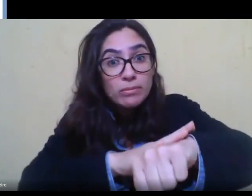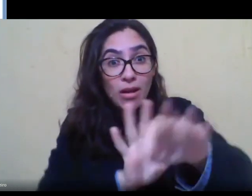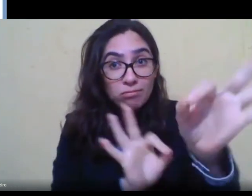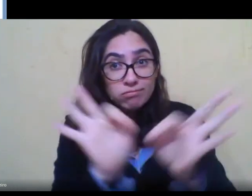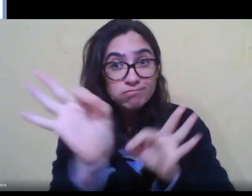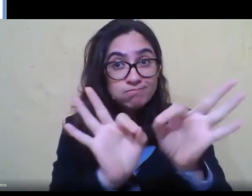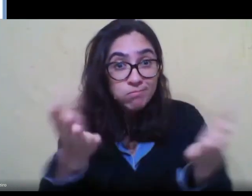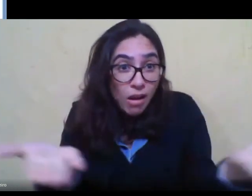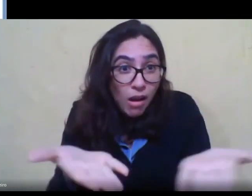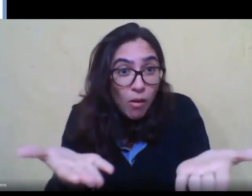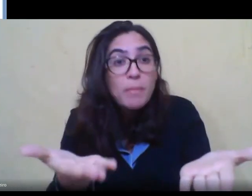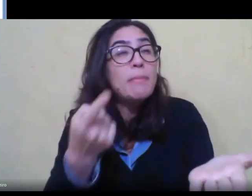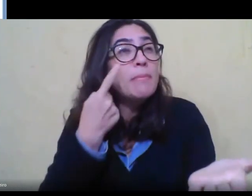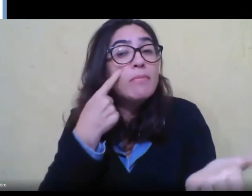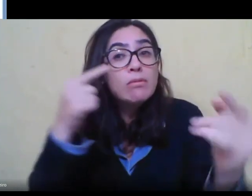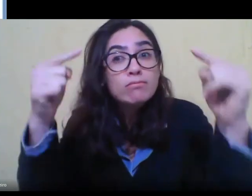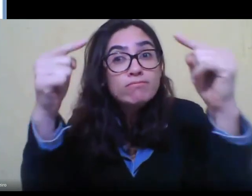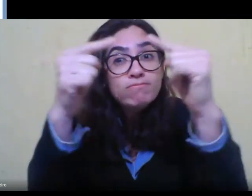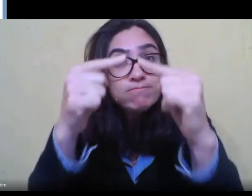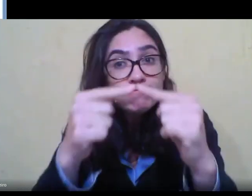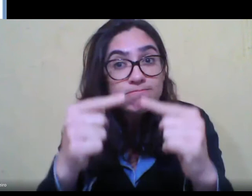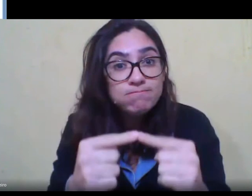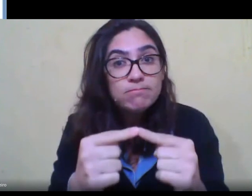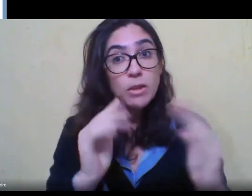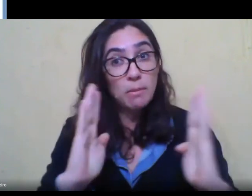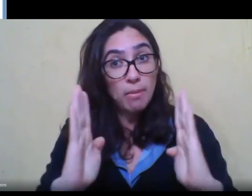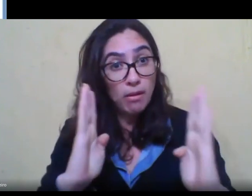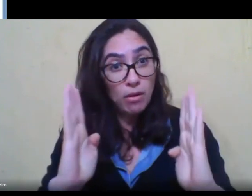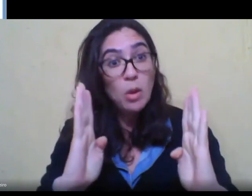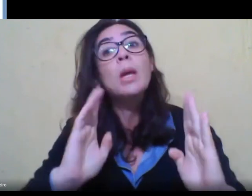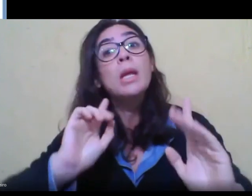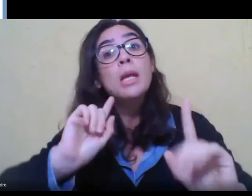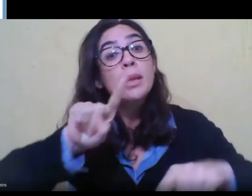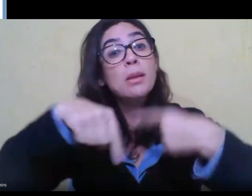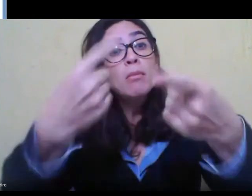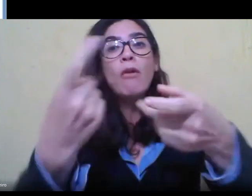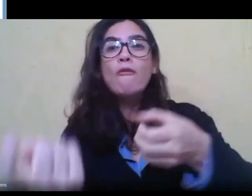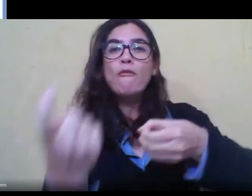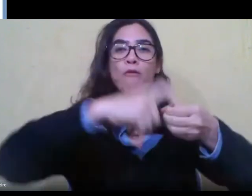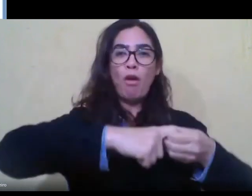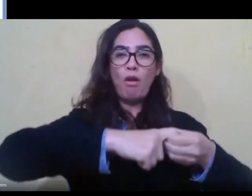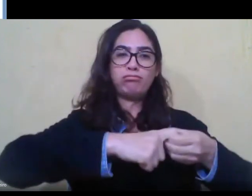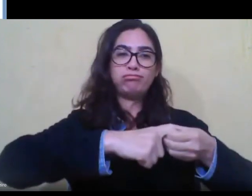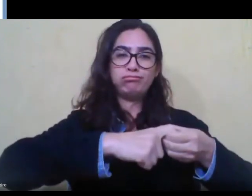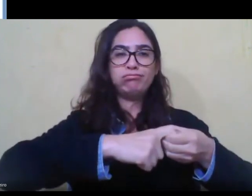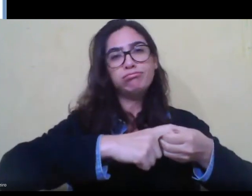voltar a ofertar da maneira adequada. Então,